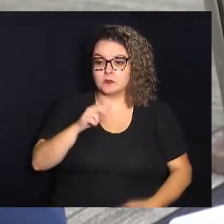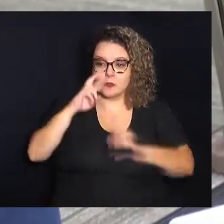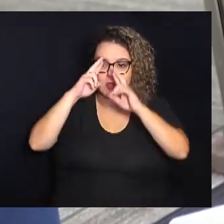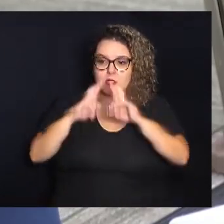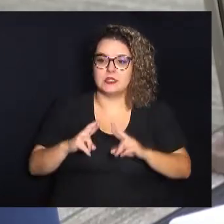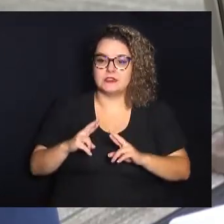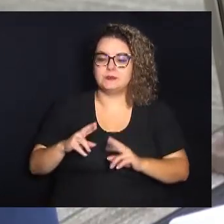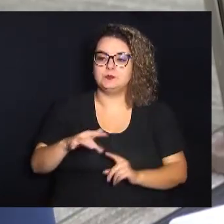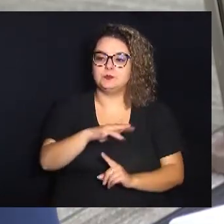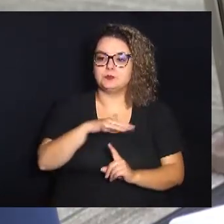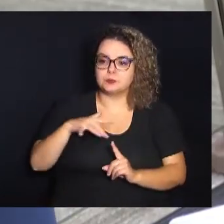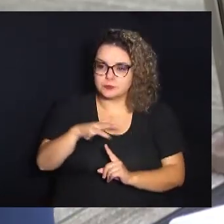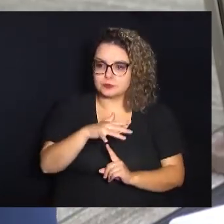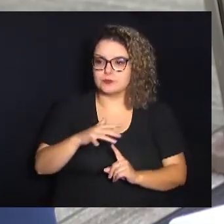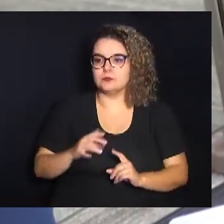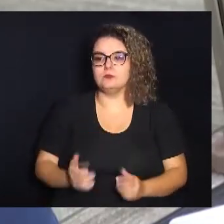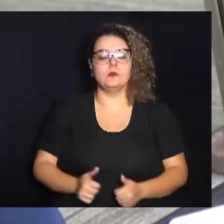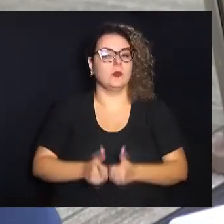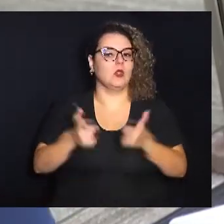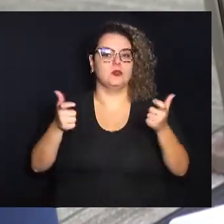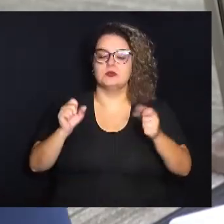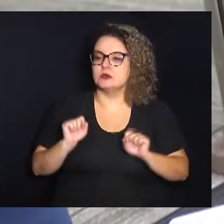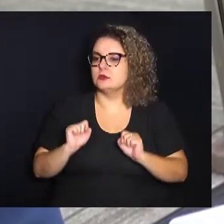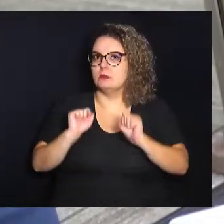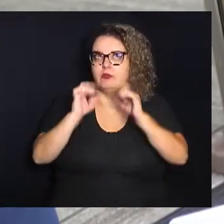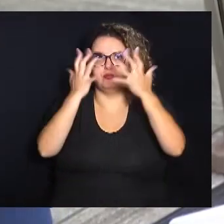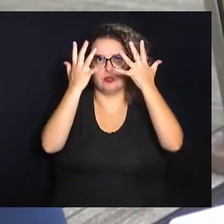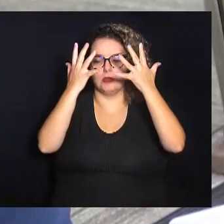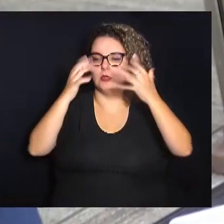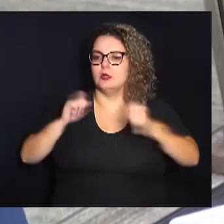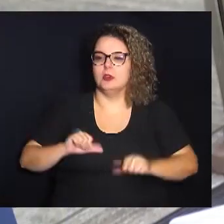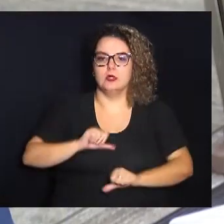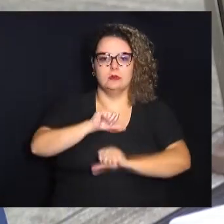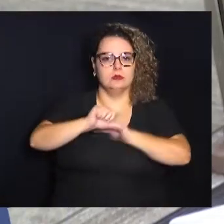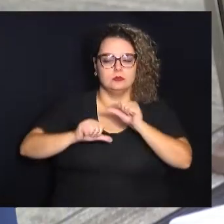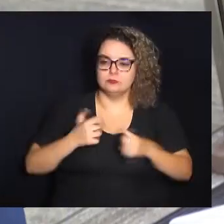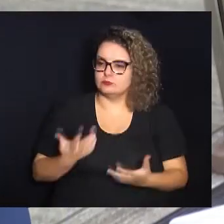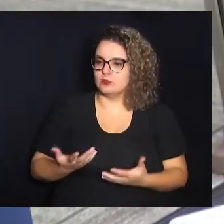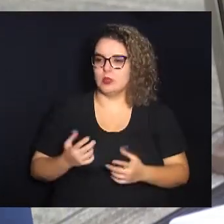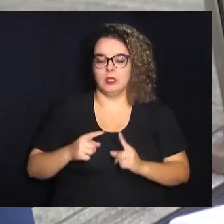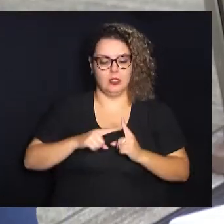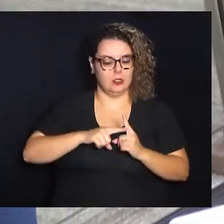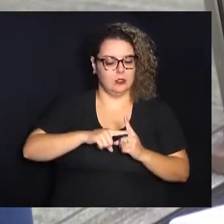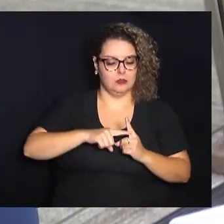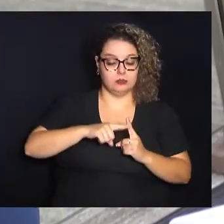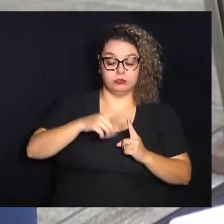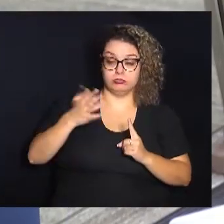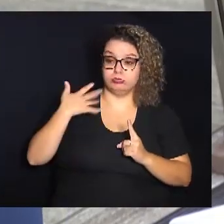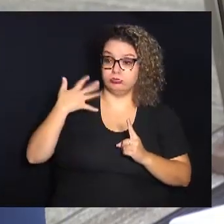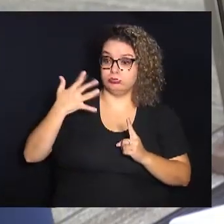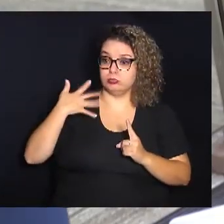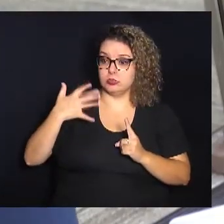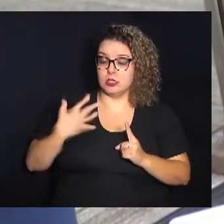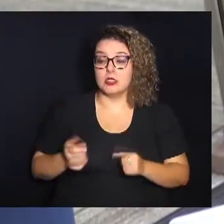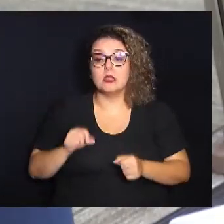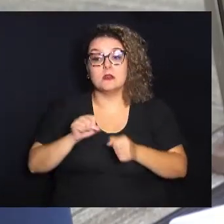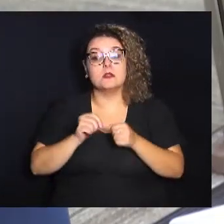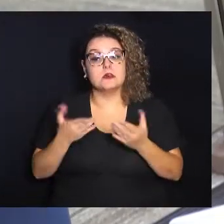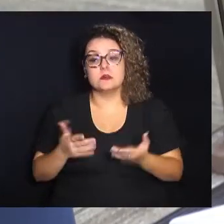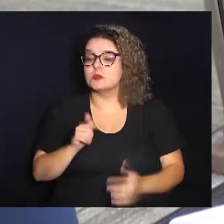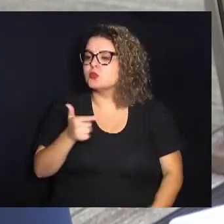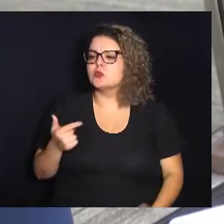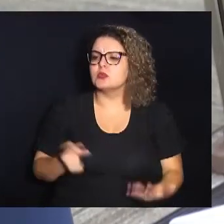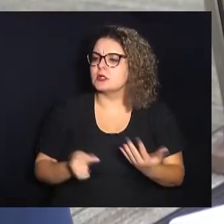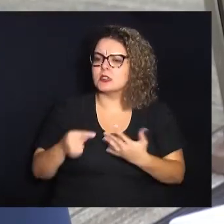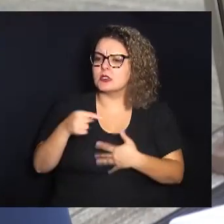ambiental, né? Os grandes desastres climáticos, a questão das altas temperaturas, e